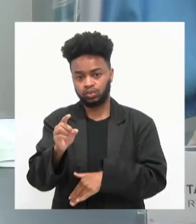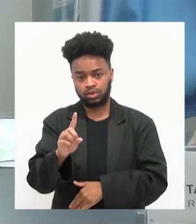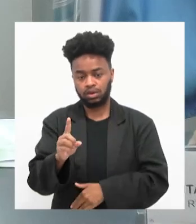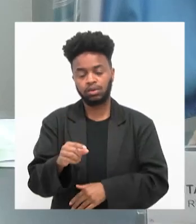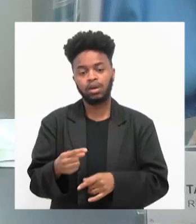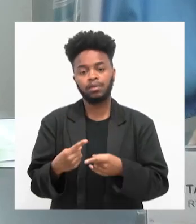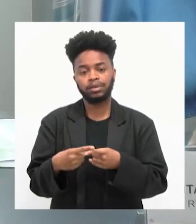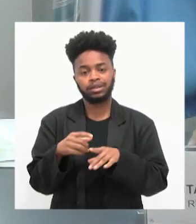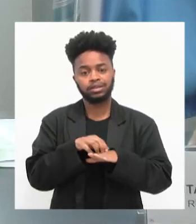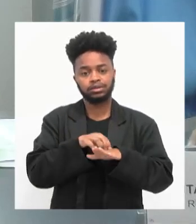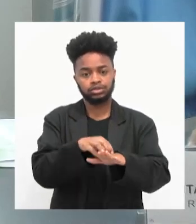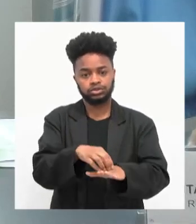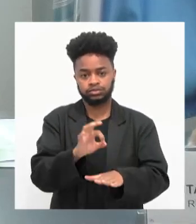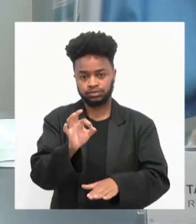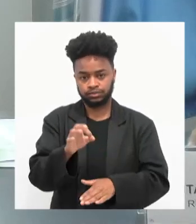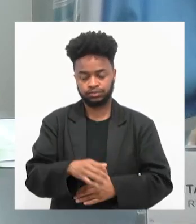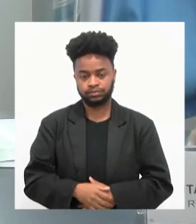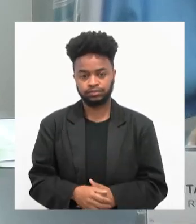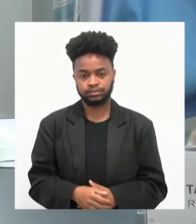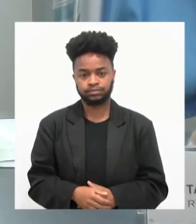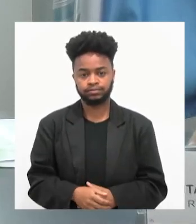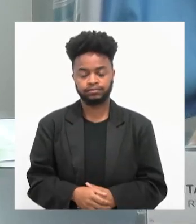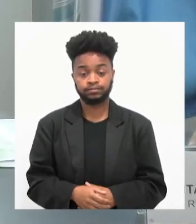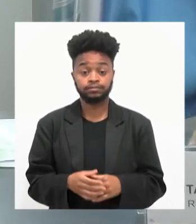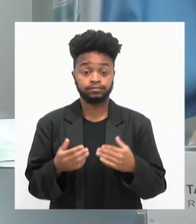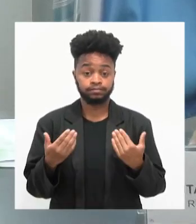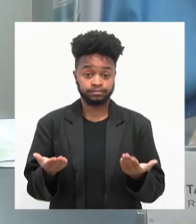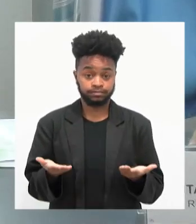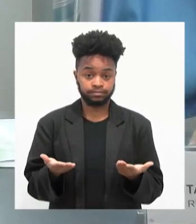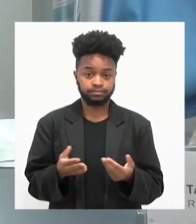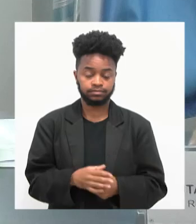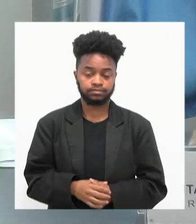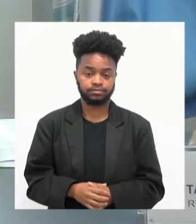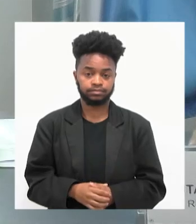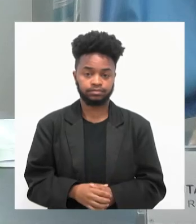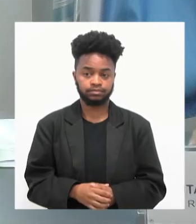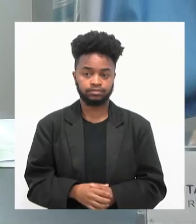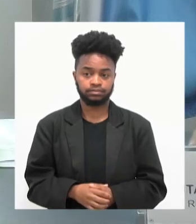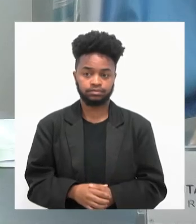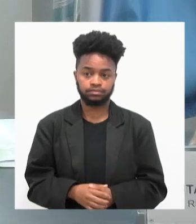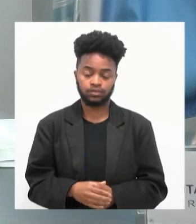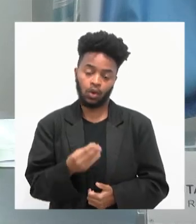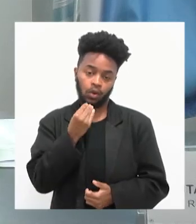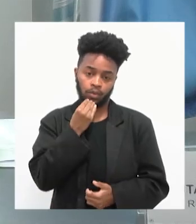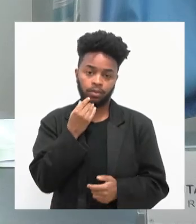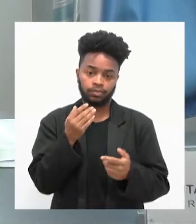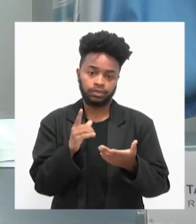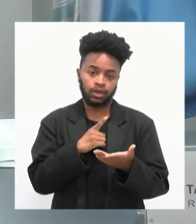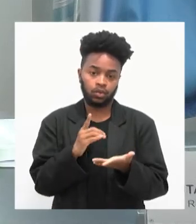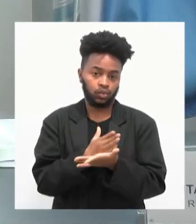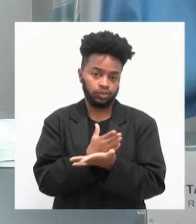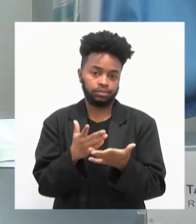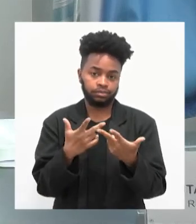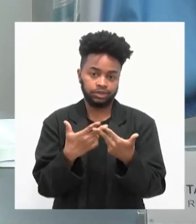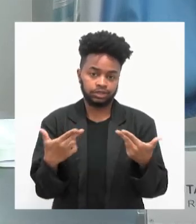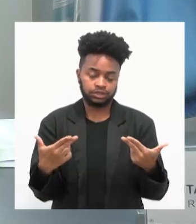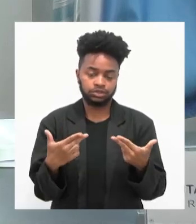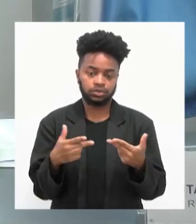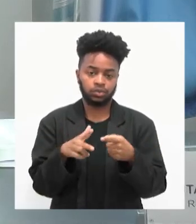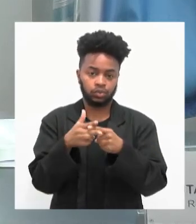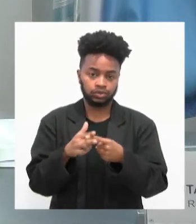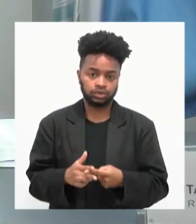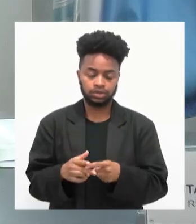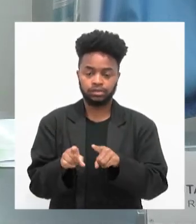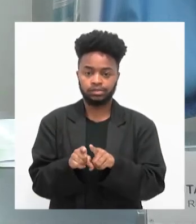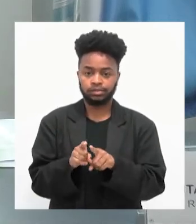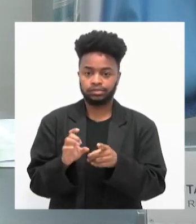é transporte, né? Enfim, então, assim, está claro que precisa ser corrigido alguma coisa. A gente vai passar a palavra para o Coronel Luciano para